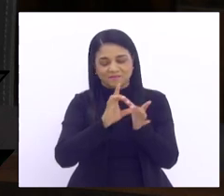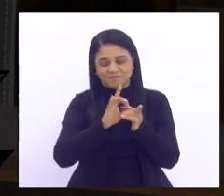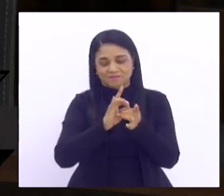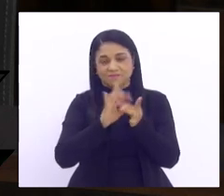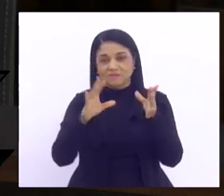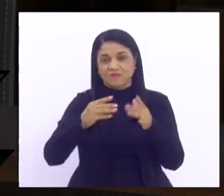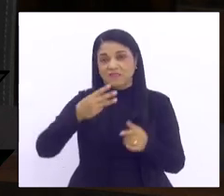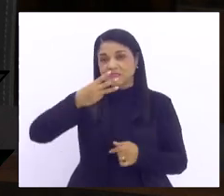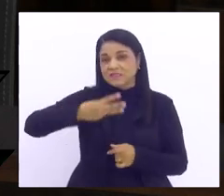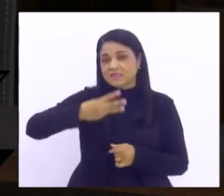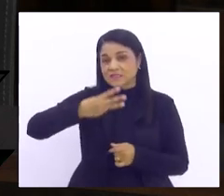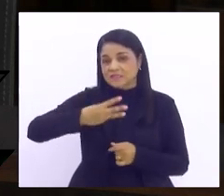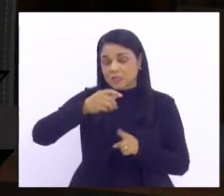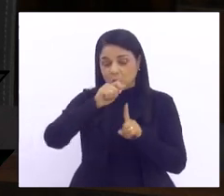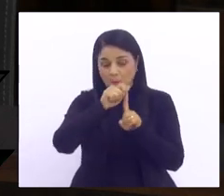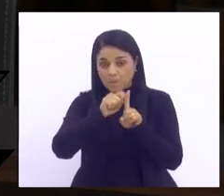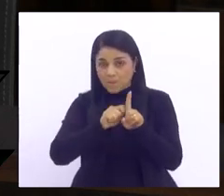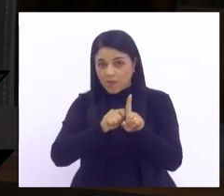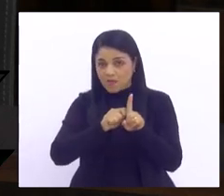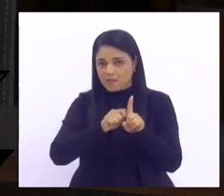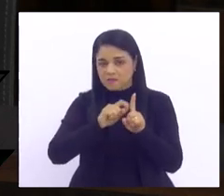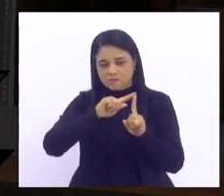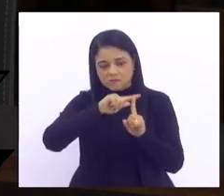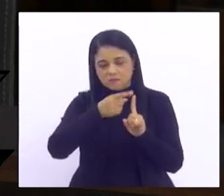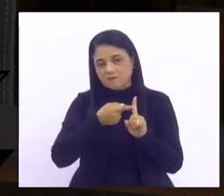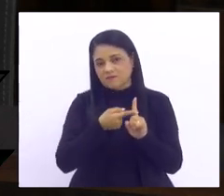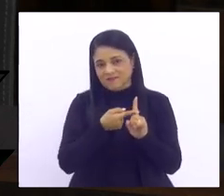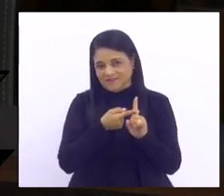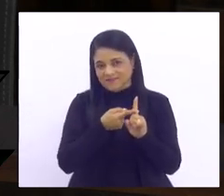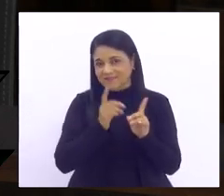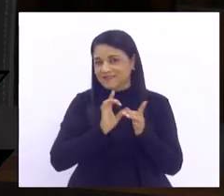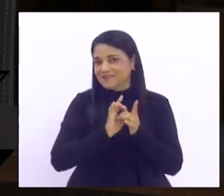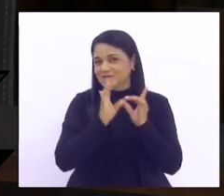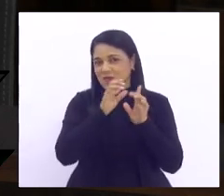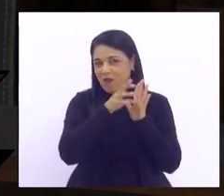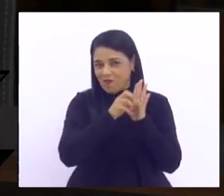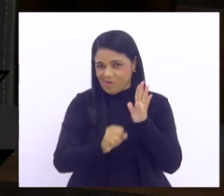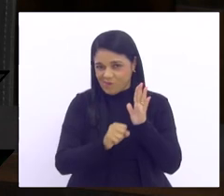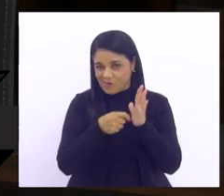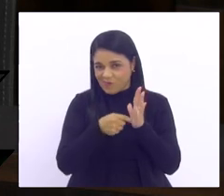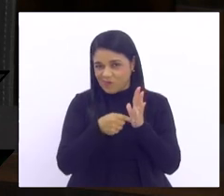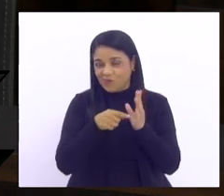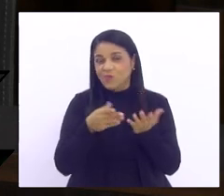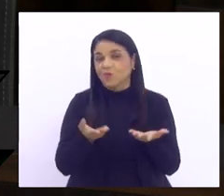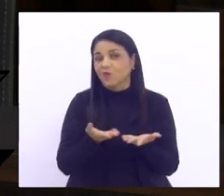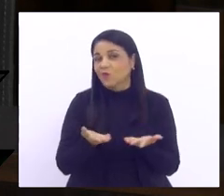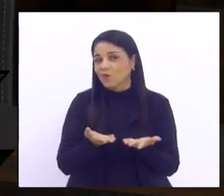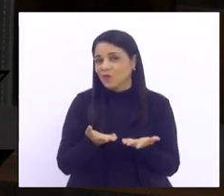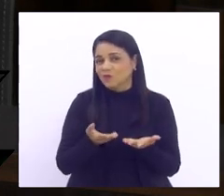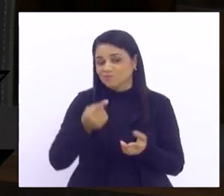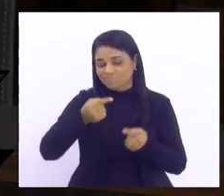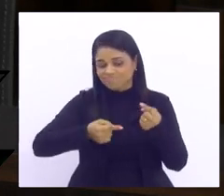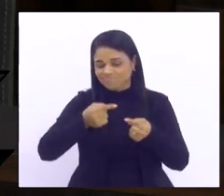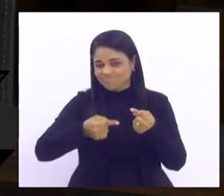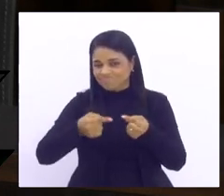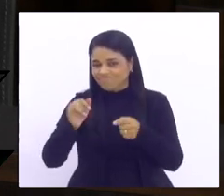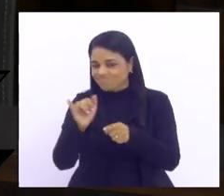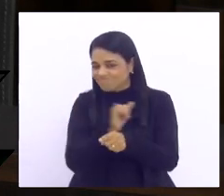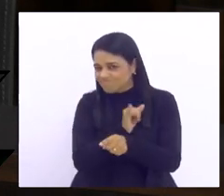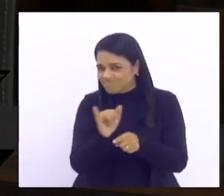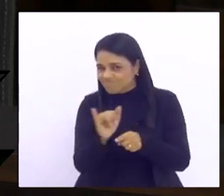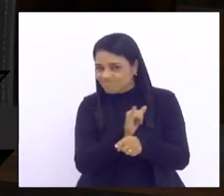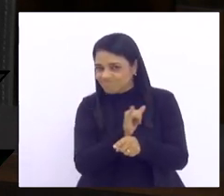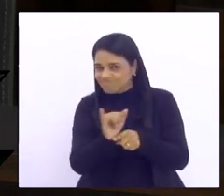3º mês de gravidez. E aqui estamos diante do que poderíamos chamar de uma jogada